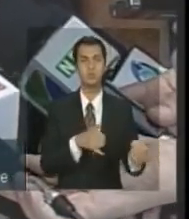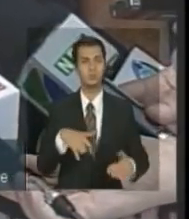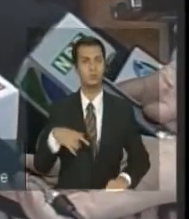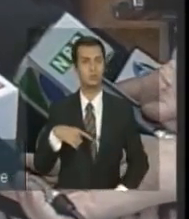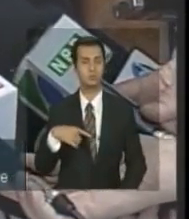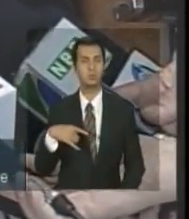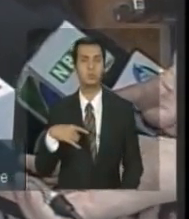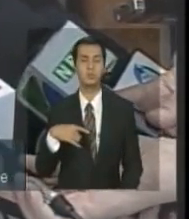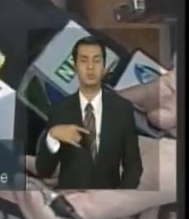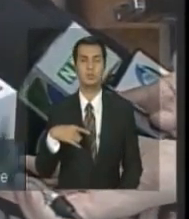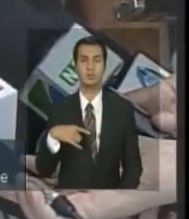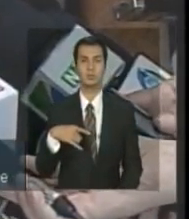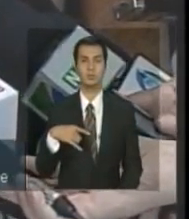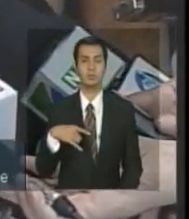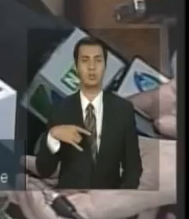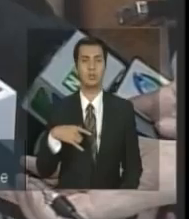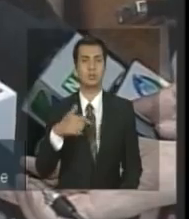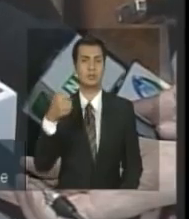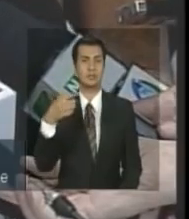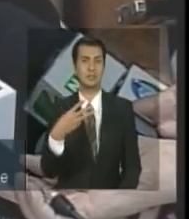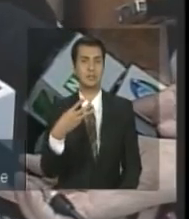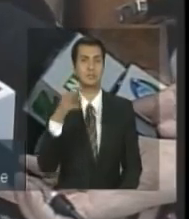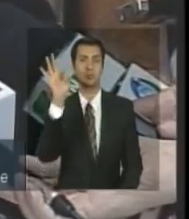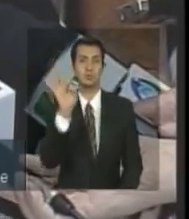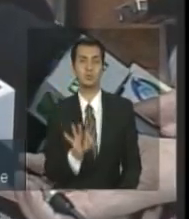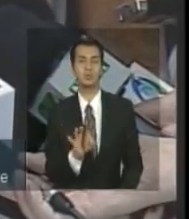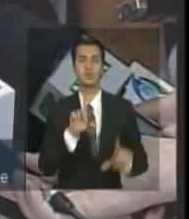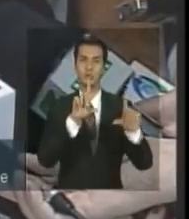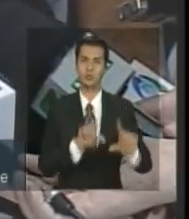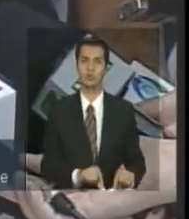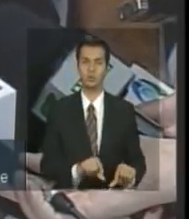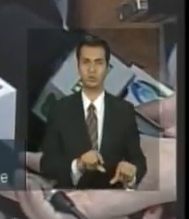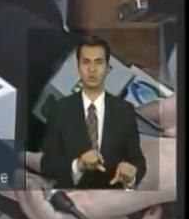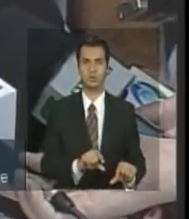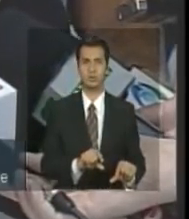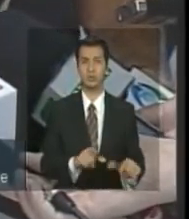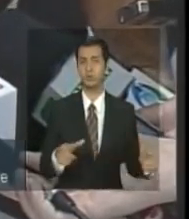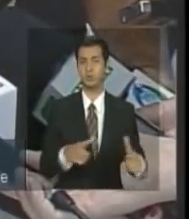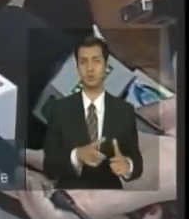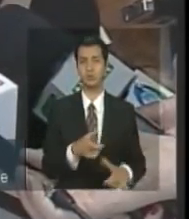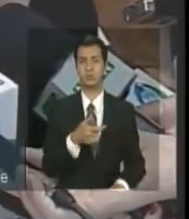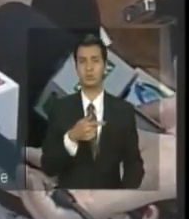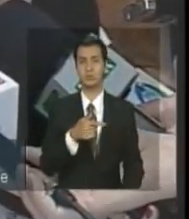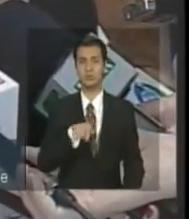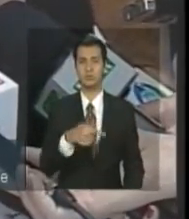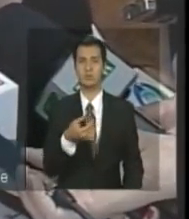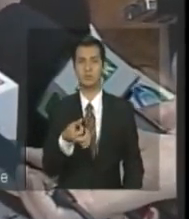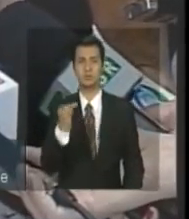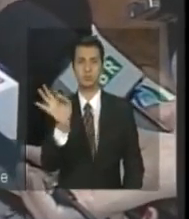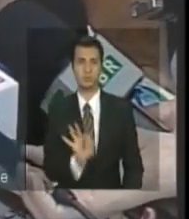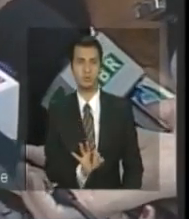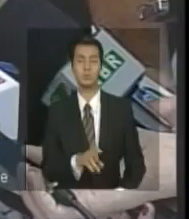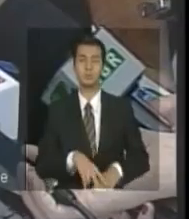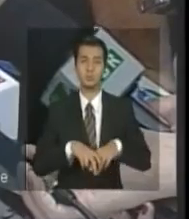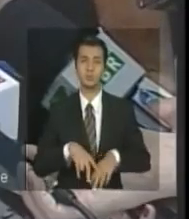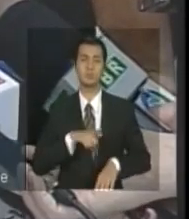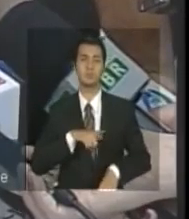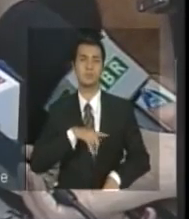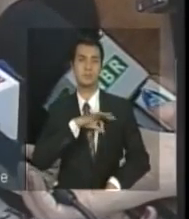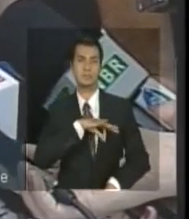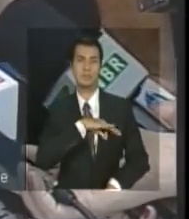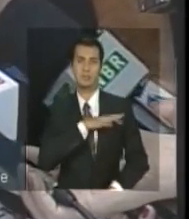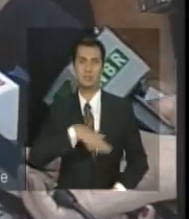quase 13% do número de jovens no Brasil para 7,6%. Portanto, nós tivemos uma melhora no perfil de renda